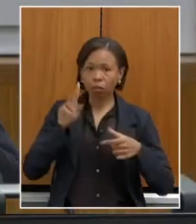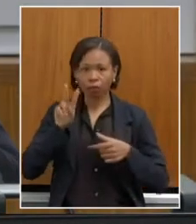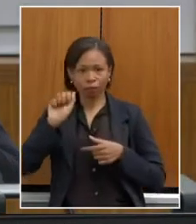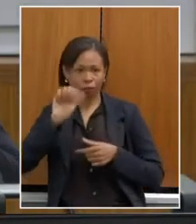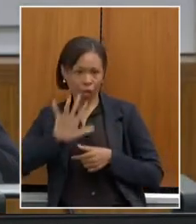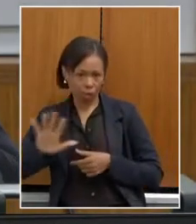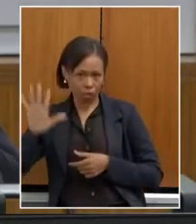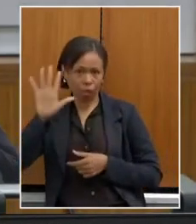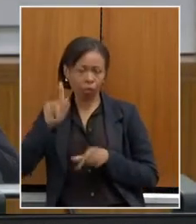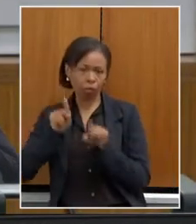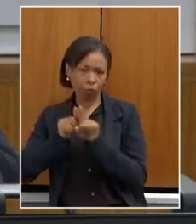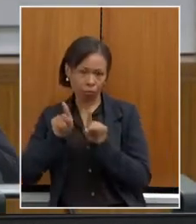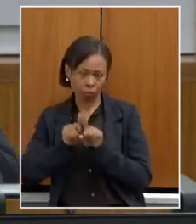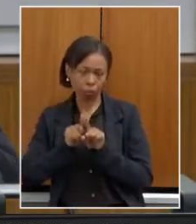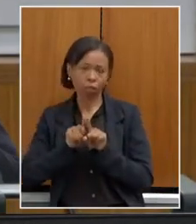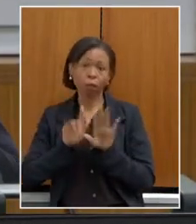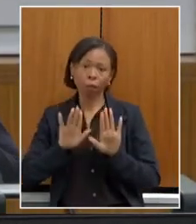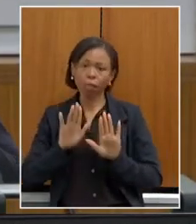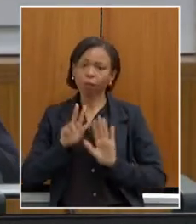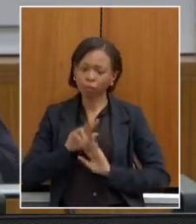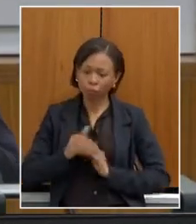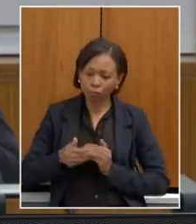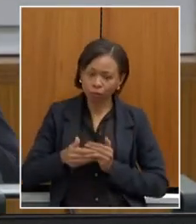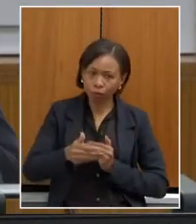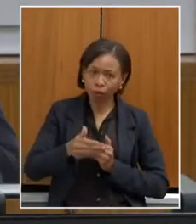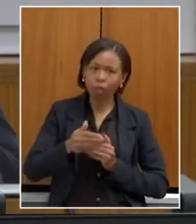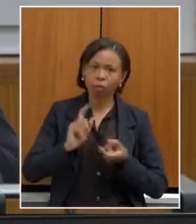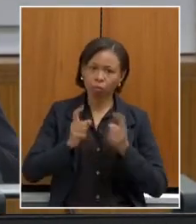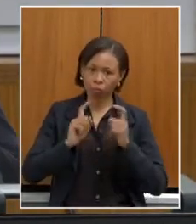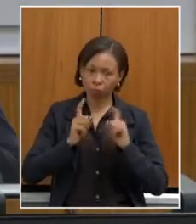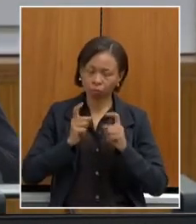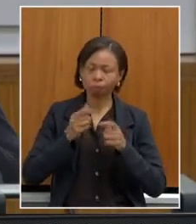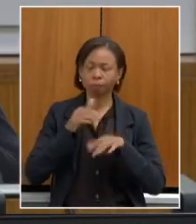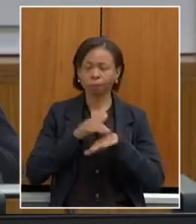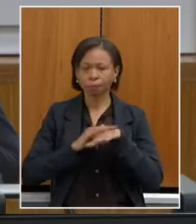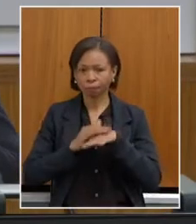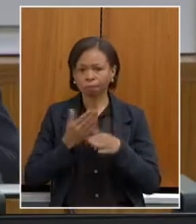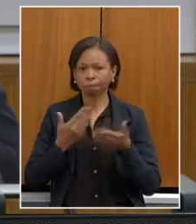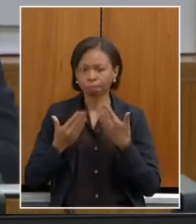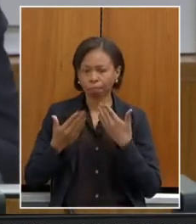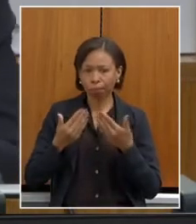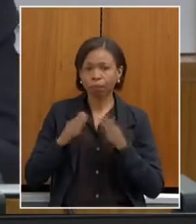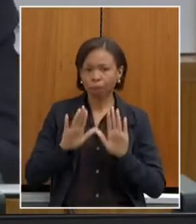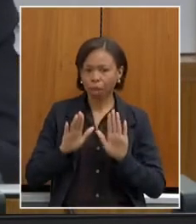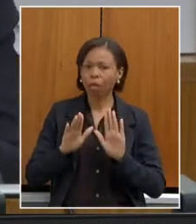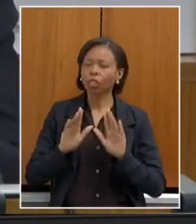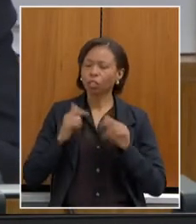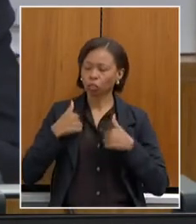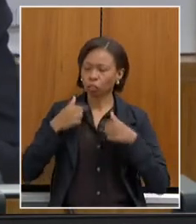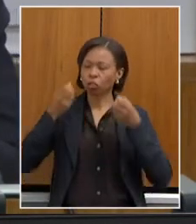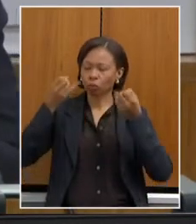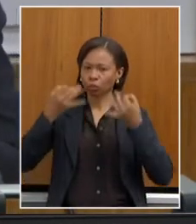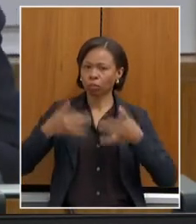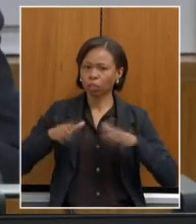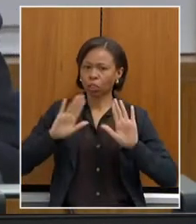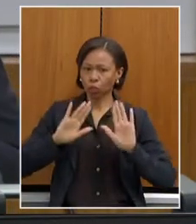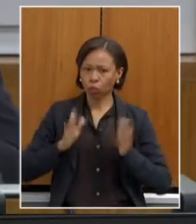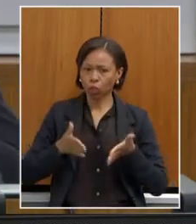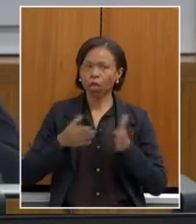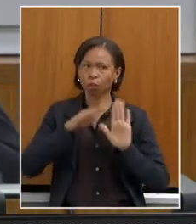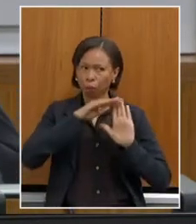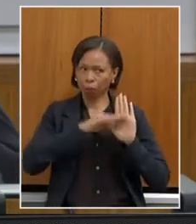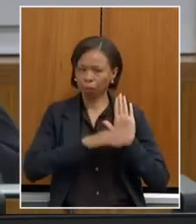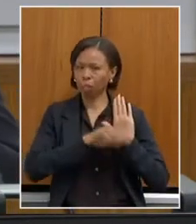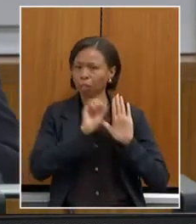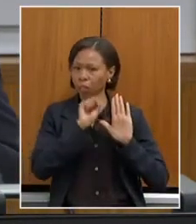discutir isso especificamente nessa reunião e mais já adianto que faz parte da nossa programação o